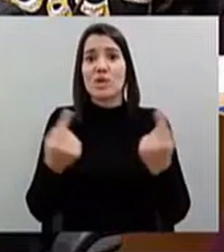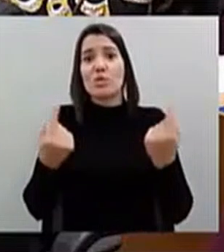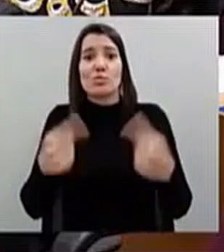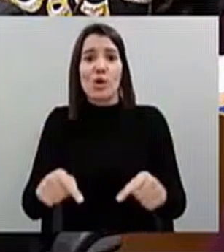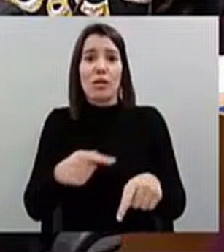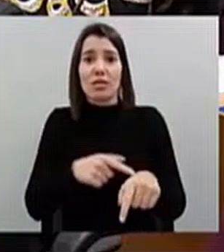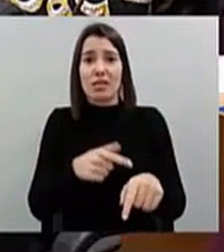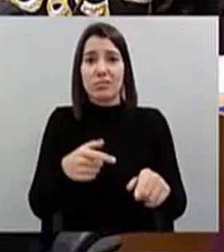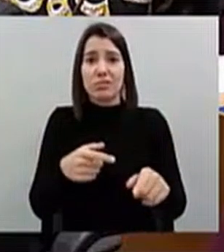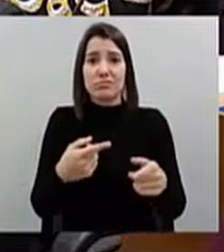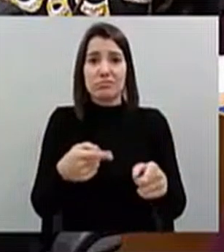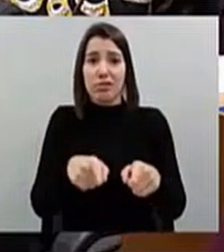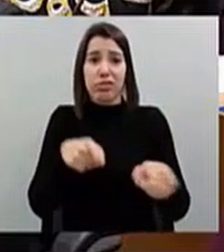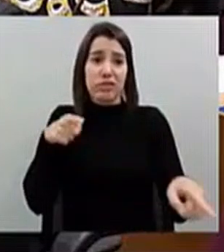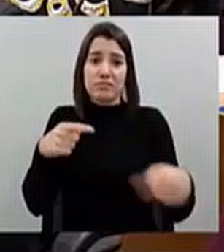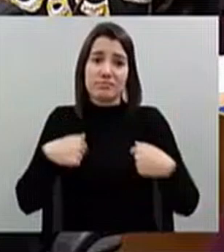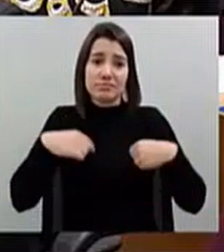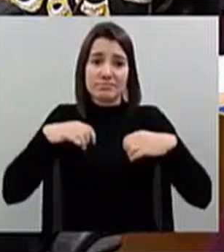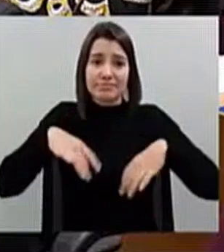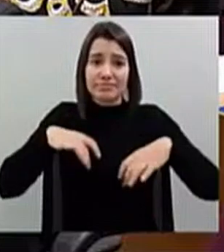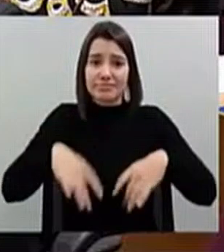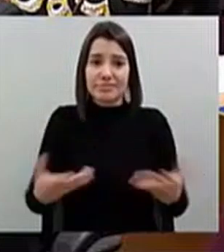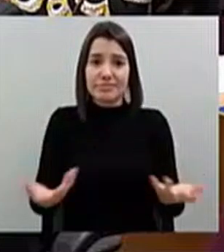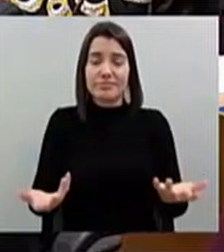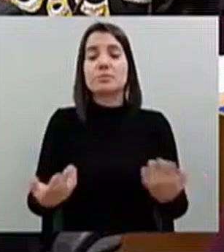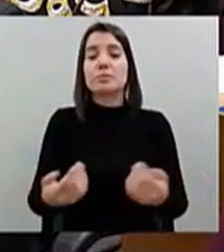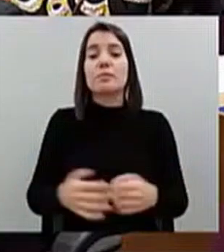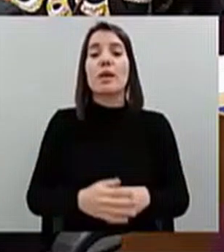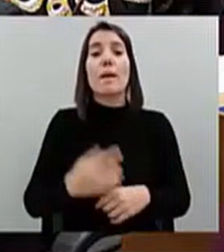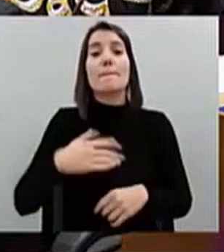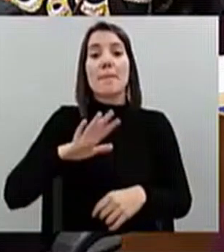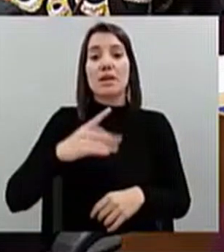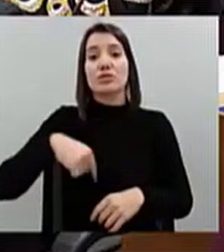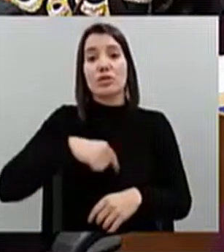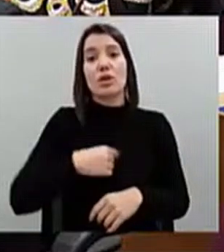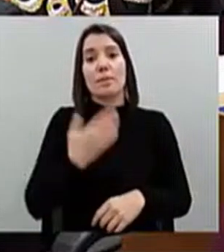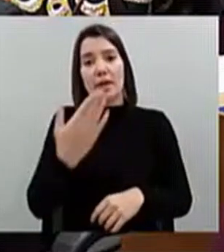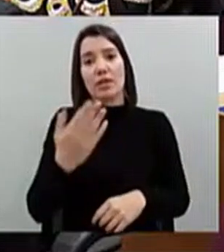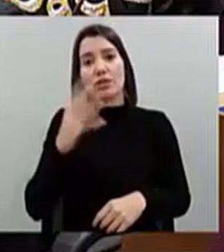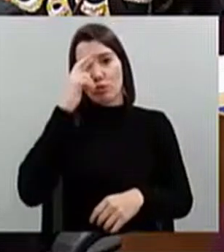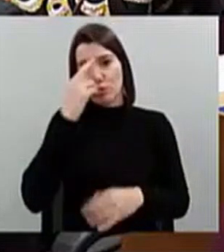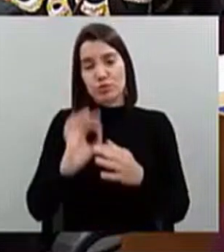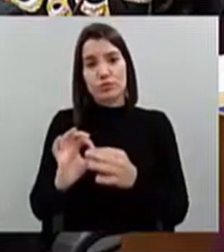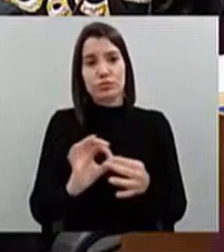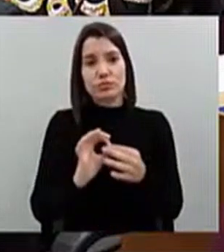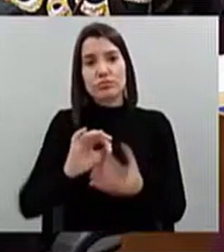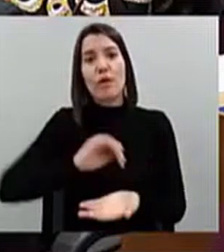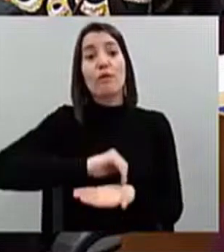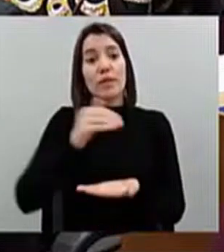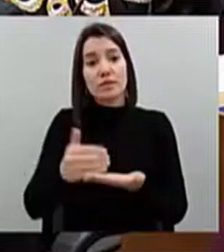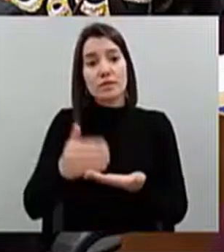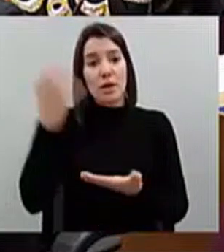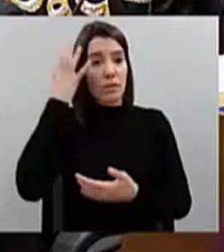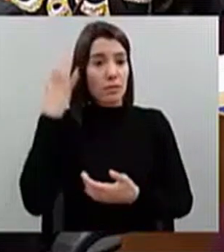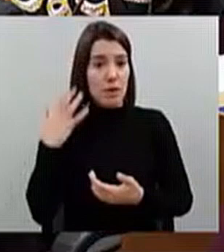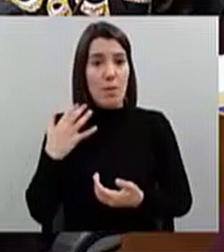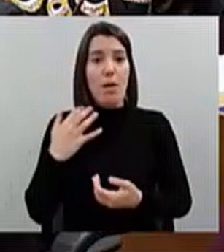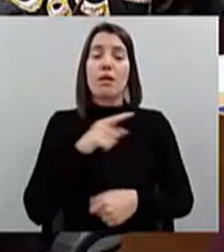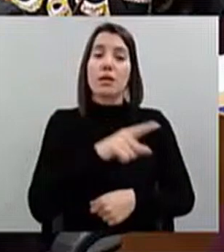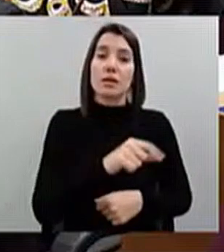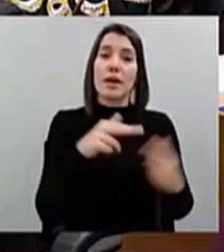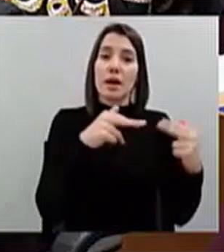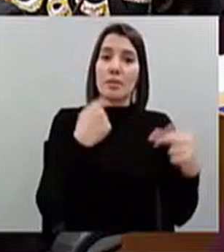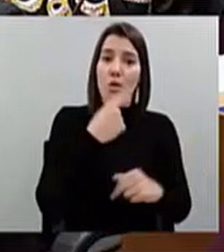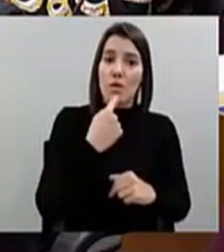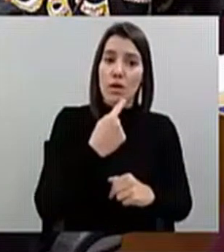vamos poupar a fazer. A única coisa que não nos pouparemos a fazer é pedir um esforço conjunto da Fundação Marquês de Pombal e da Câmara Municipal de Oeiras para garantir que